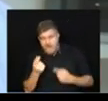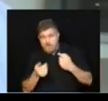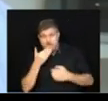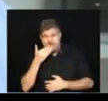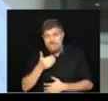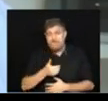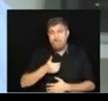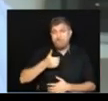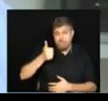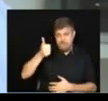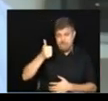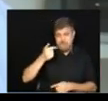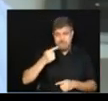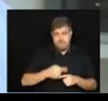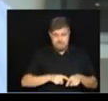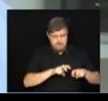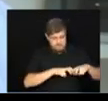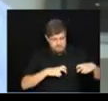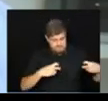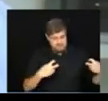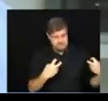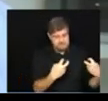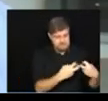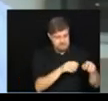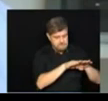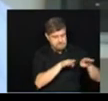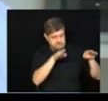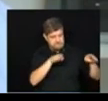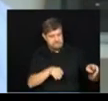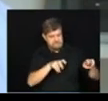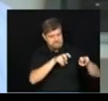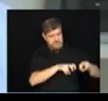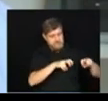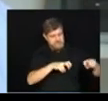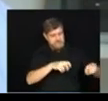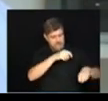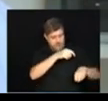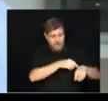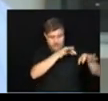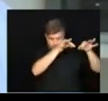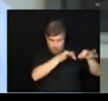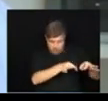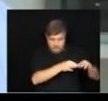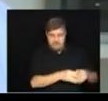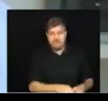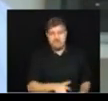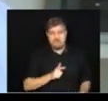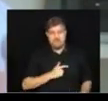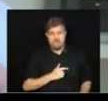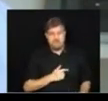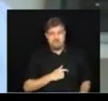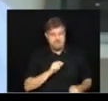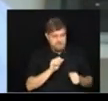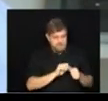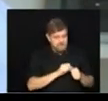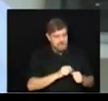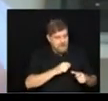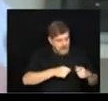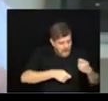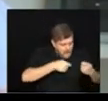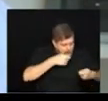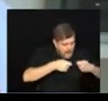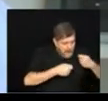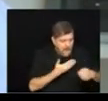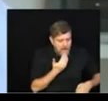porque sentou-se à mesa no almoço, no jantar, enfim, se conseguiu fazer uma alimentação